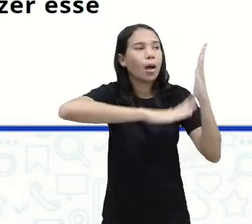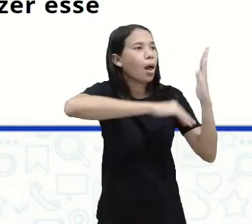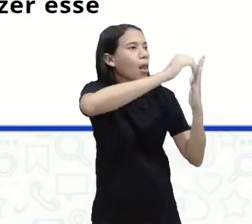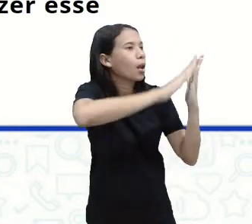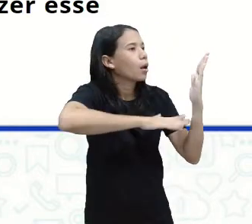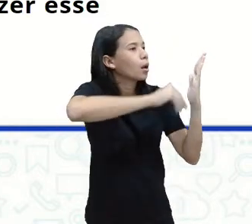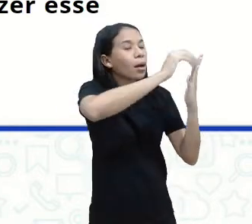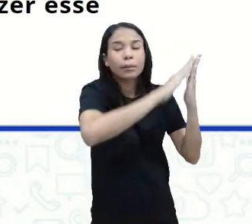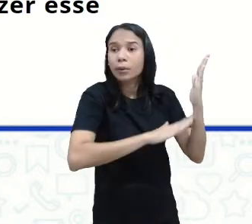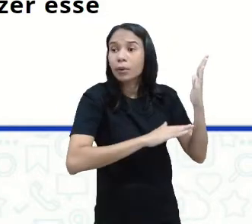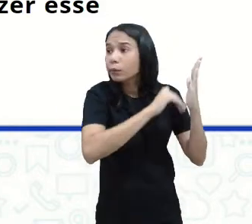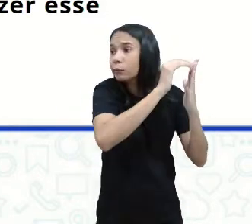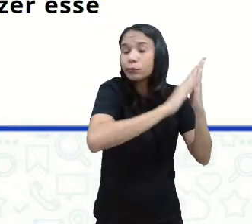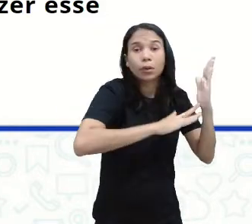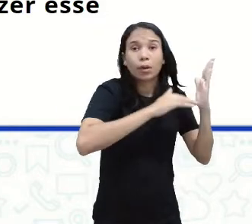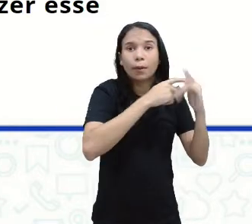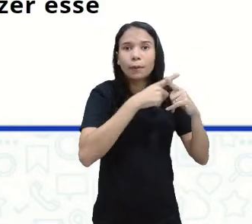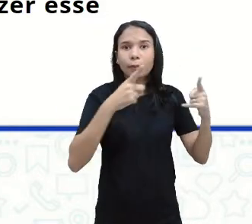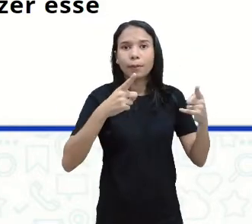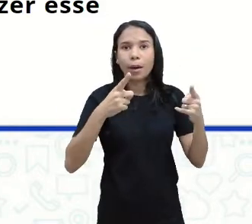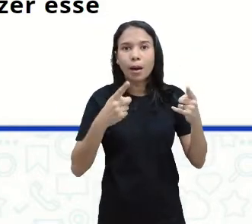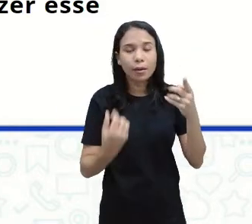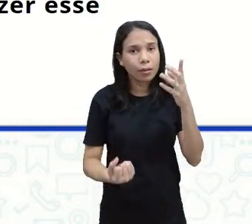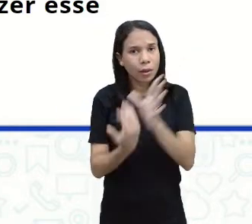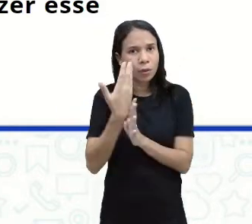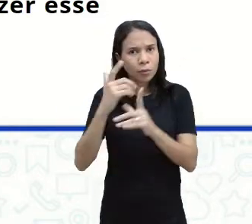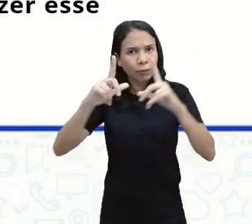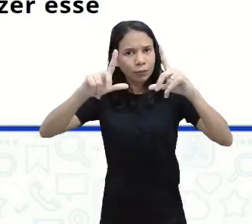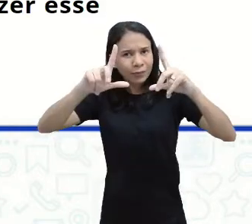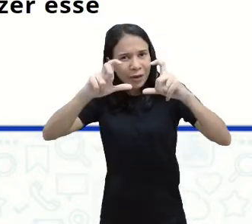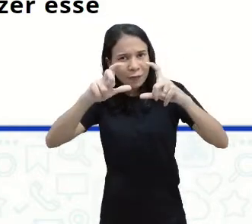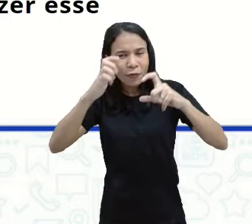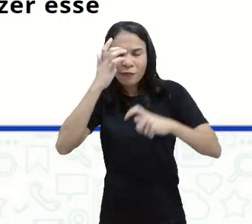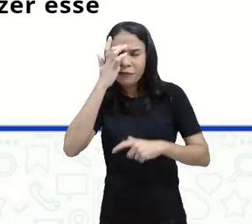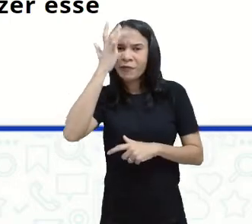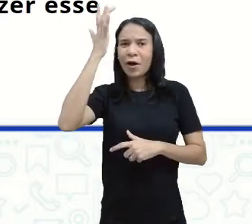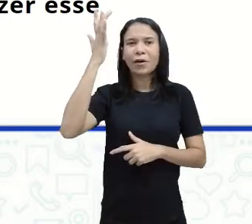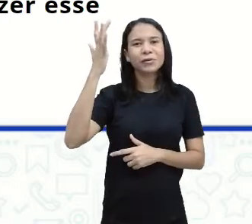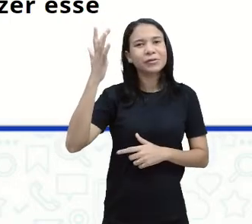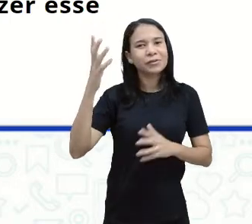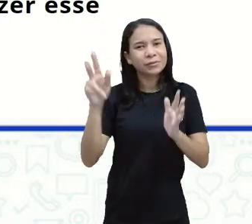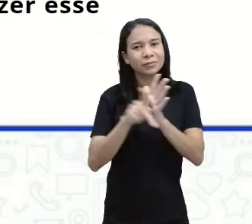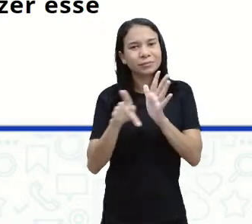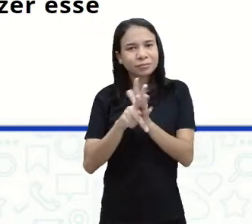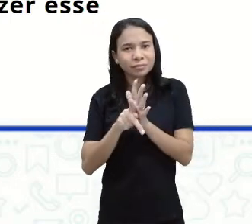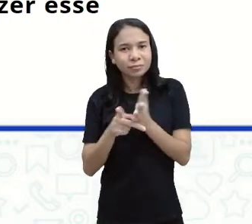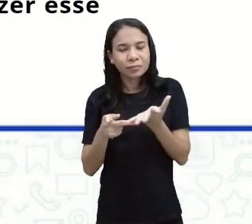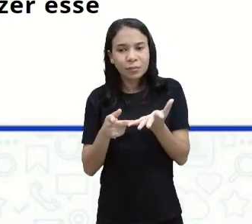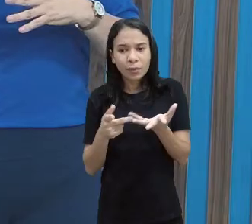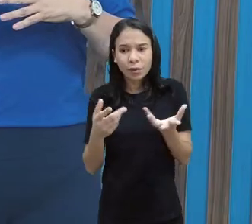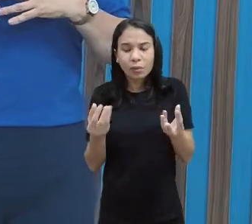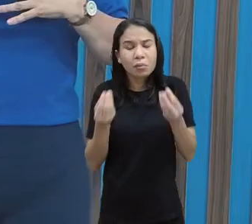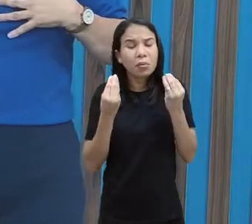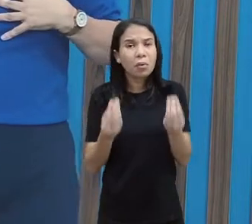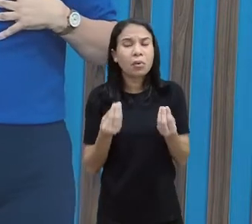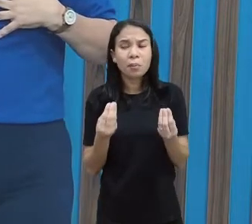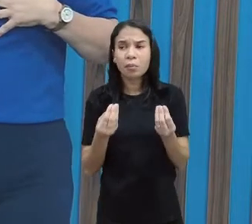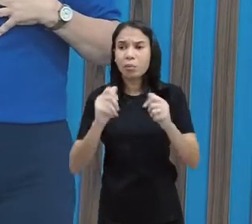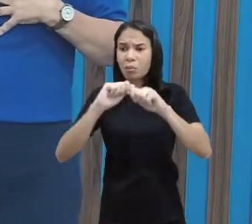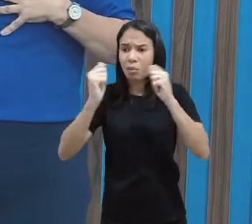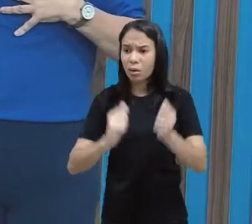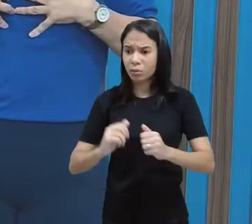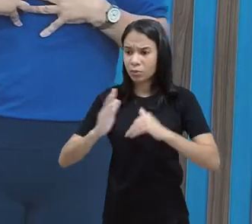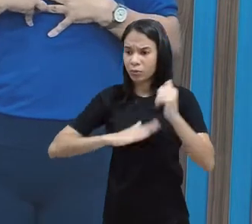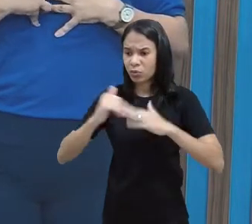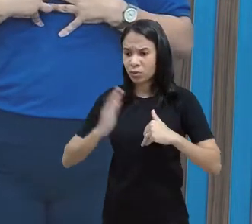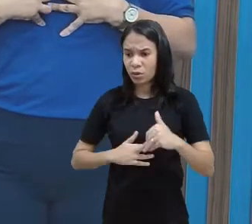pintar. Mas quando inventaram a máquina fotográfica, os artistas entraram numa crise. Ficaram pensando, ai